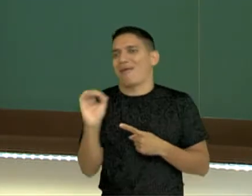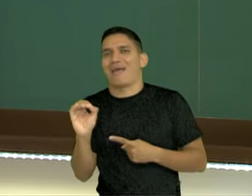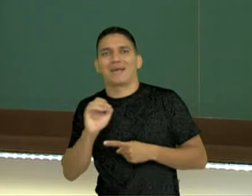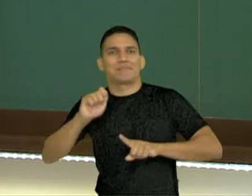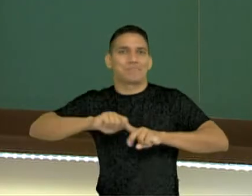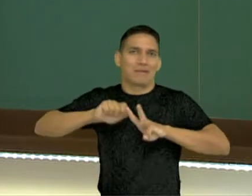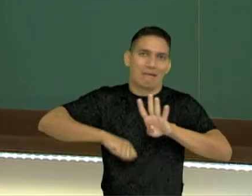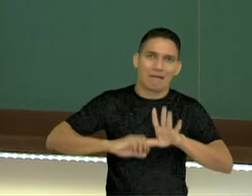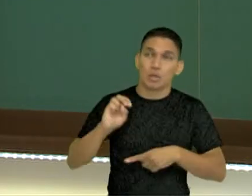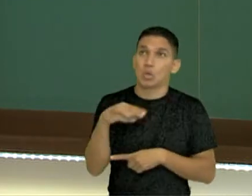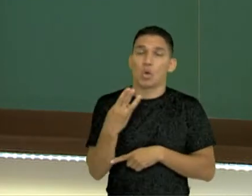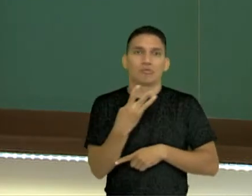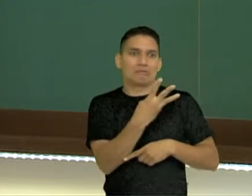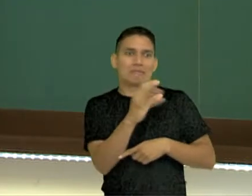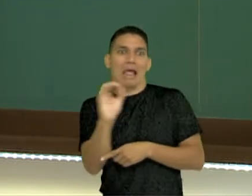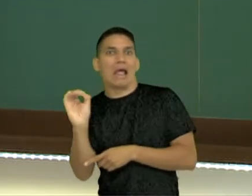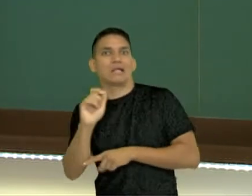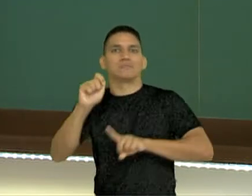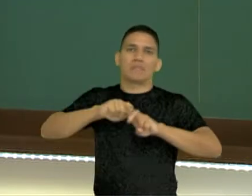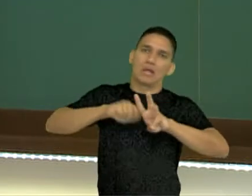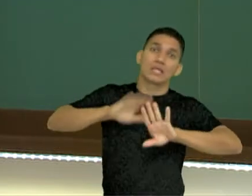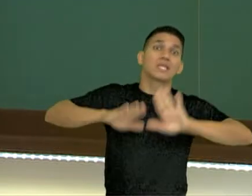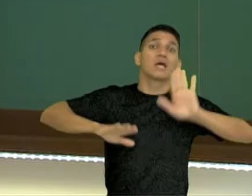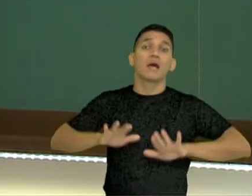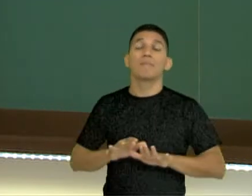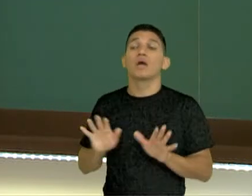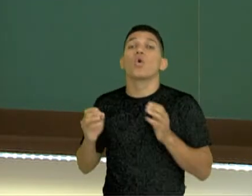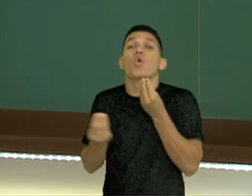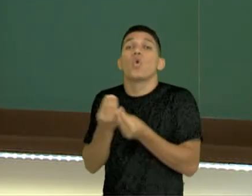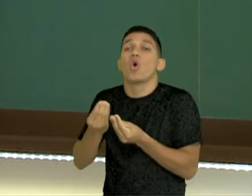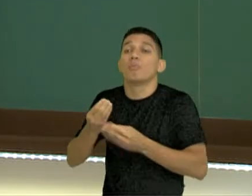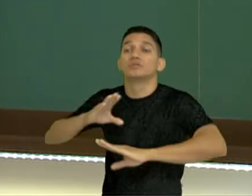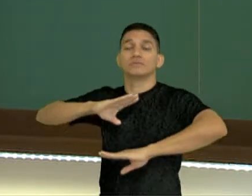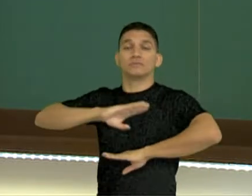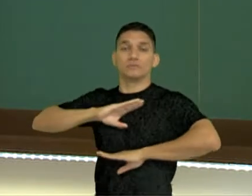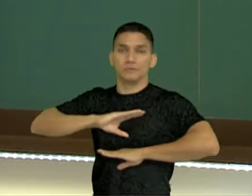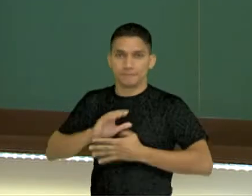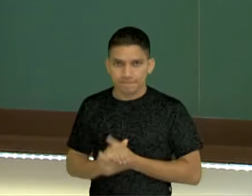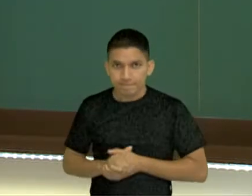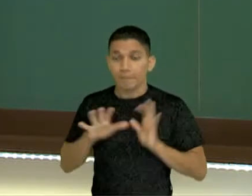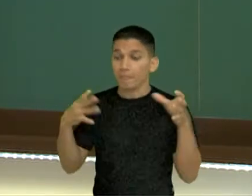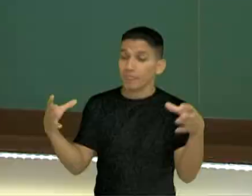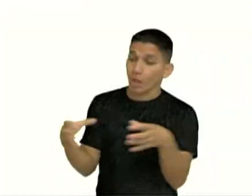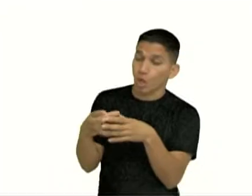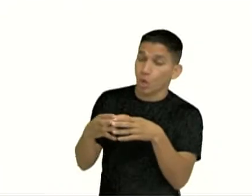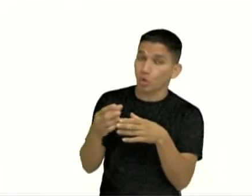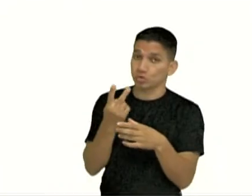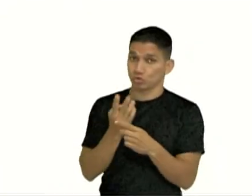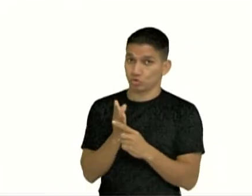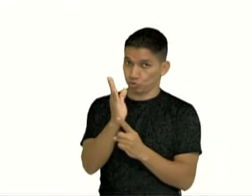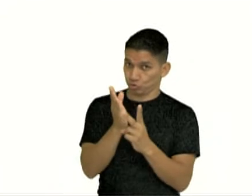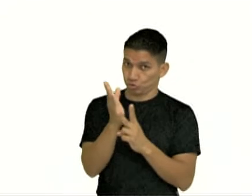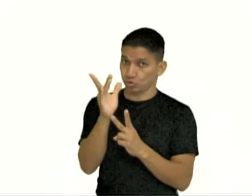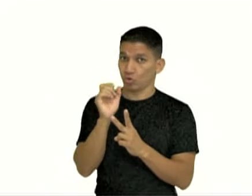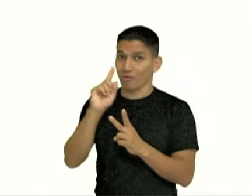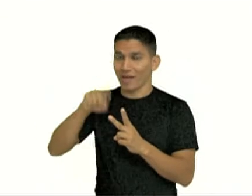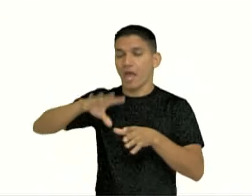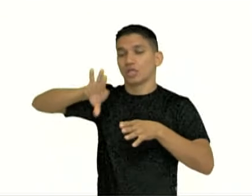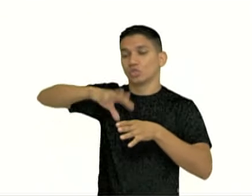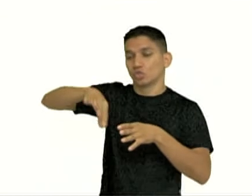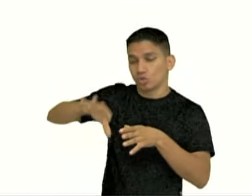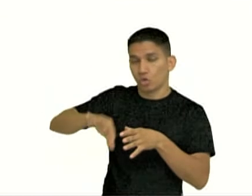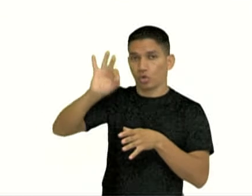depende daquilo que vai mais se adaptar, tá? Esses grupos são duas maneiras normalmente, que é por